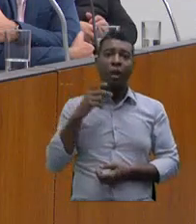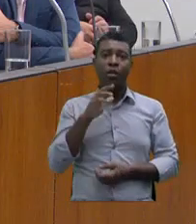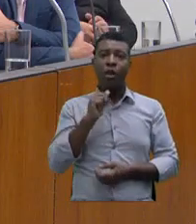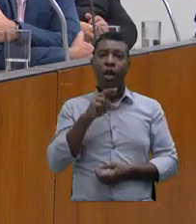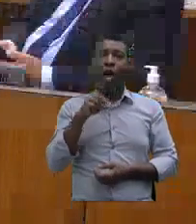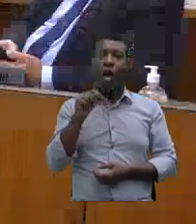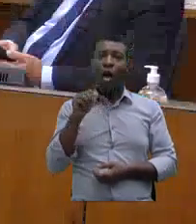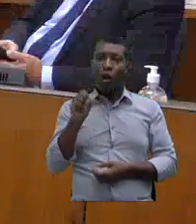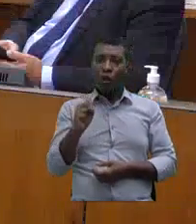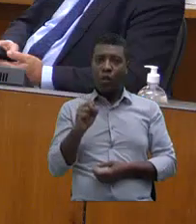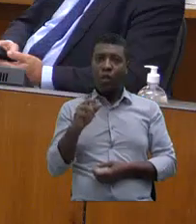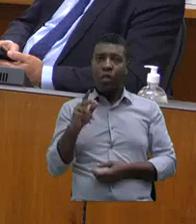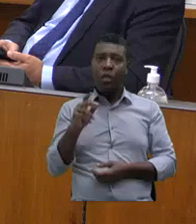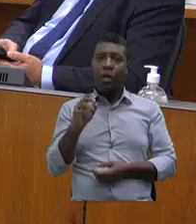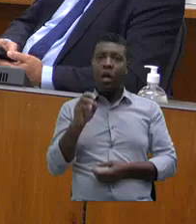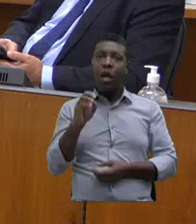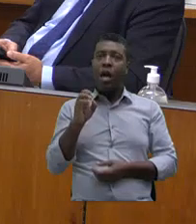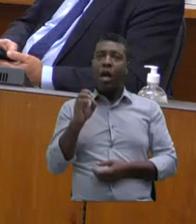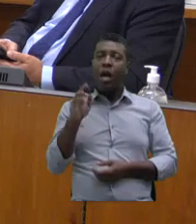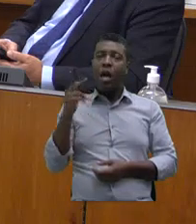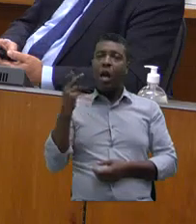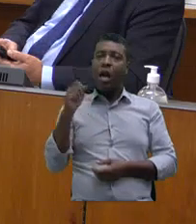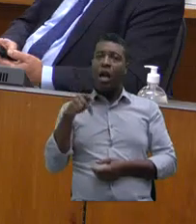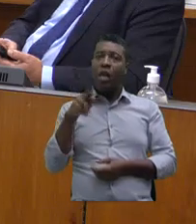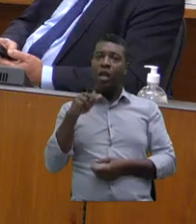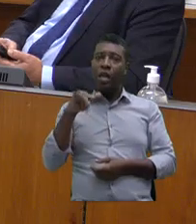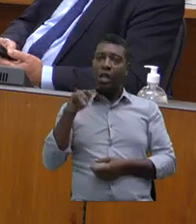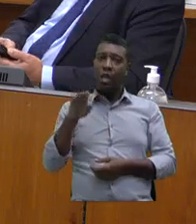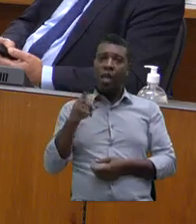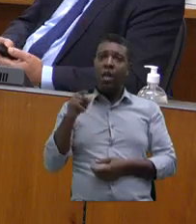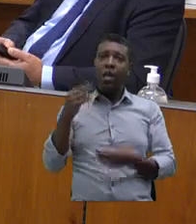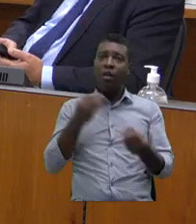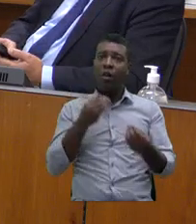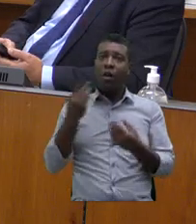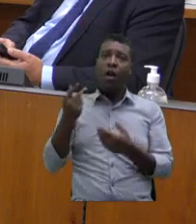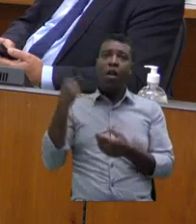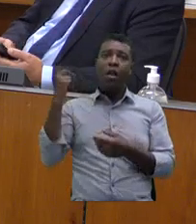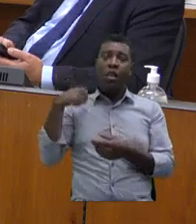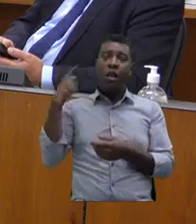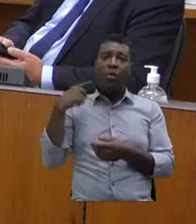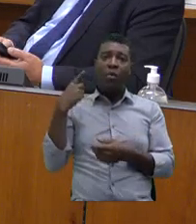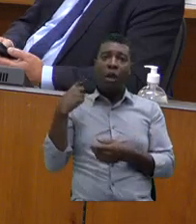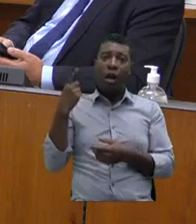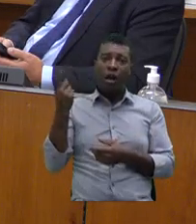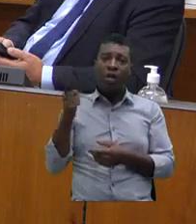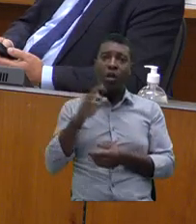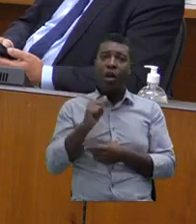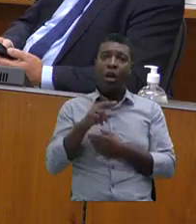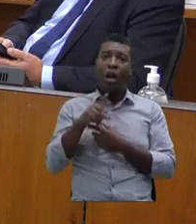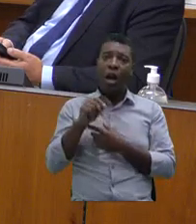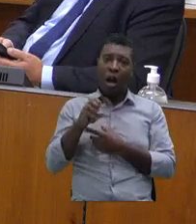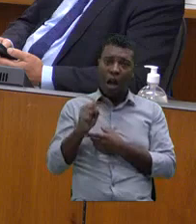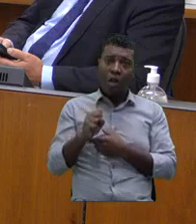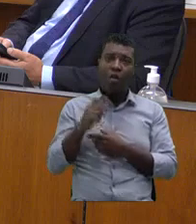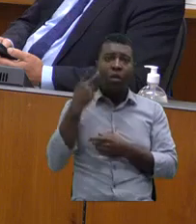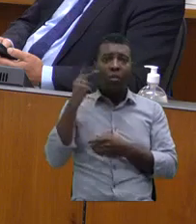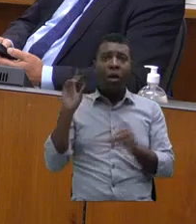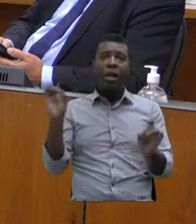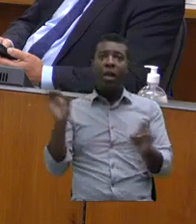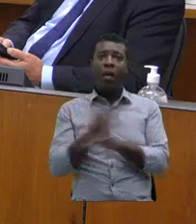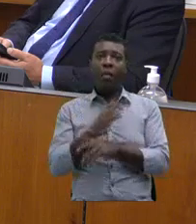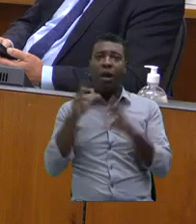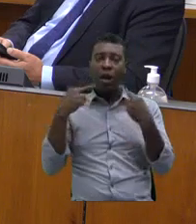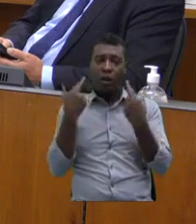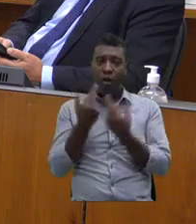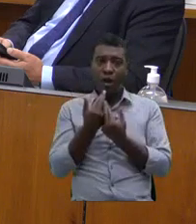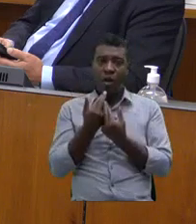para, em função do que já havia dito, então vou passar a palavra para o deputado Carlos Henrique para ele encerrar a nossa reunião. Falar